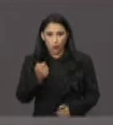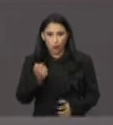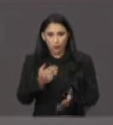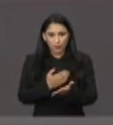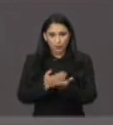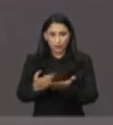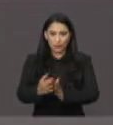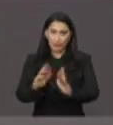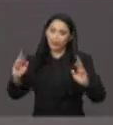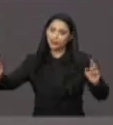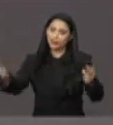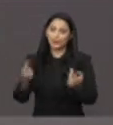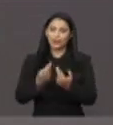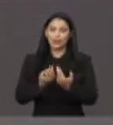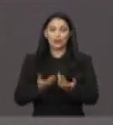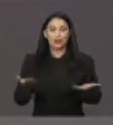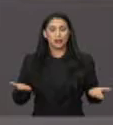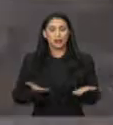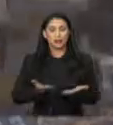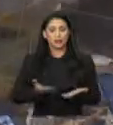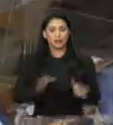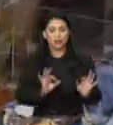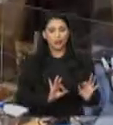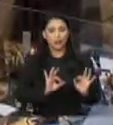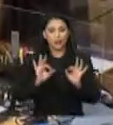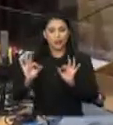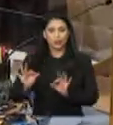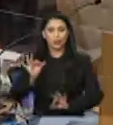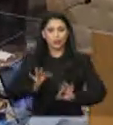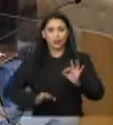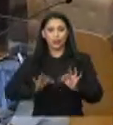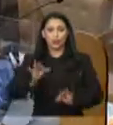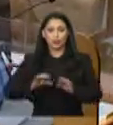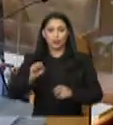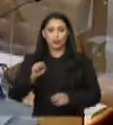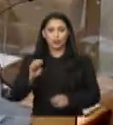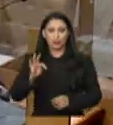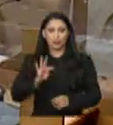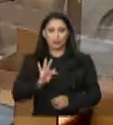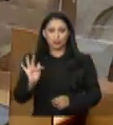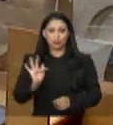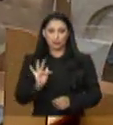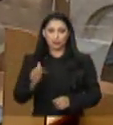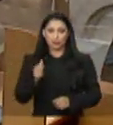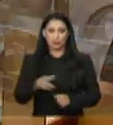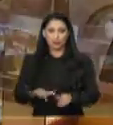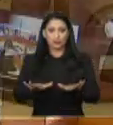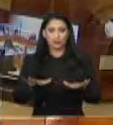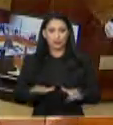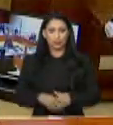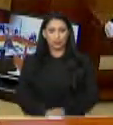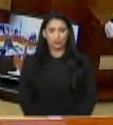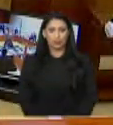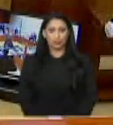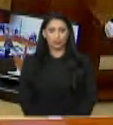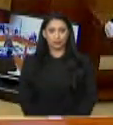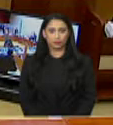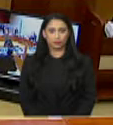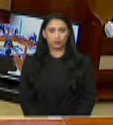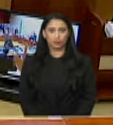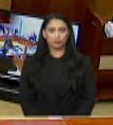do início da sessão A partir de agora você acompanha o julgamento do supremo no direto do Plenário